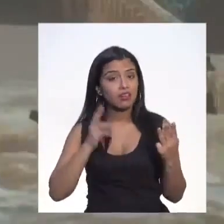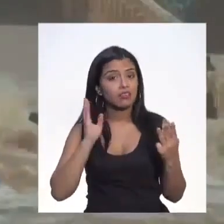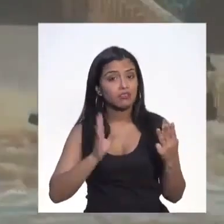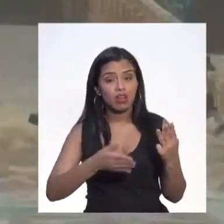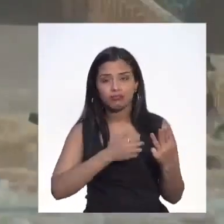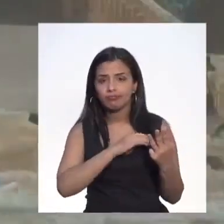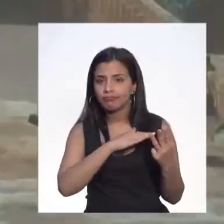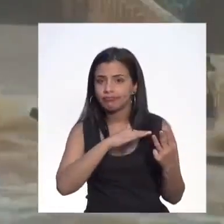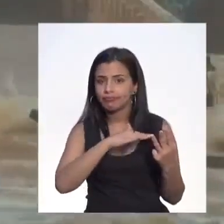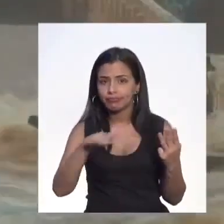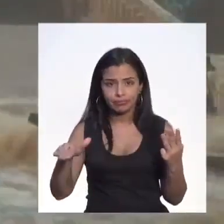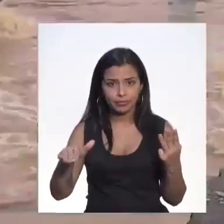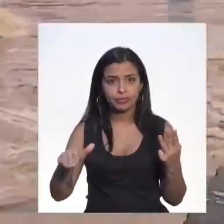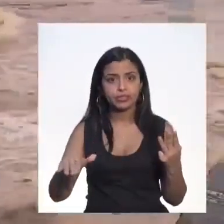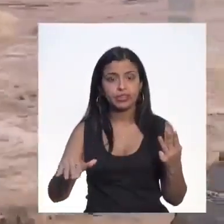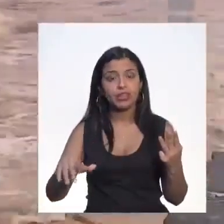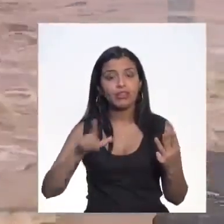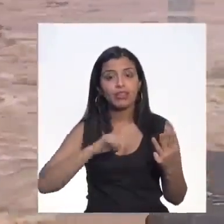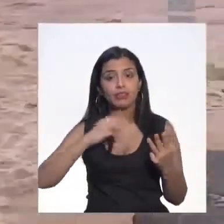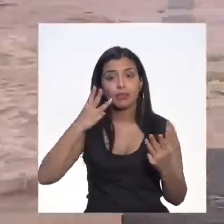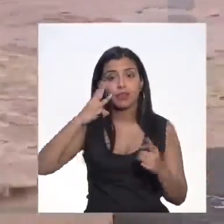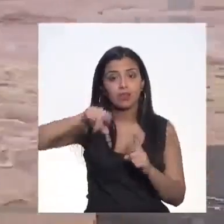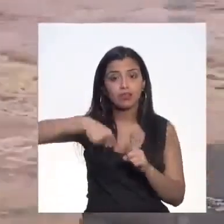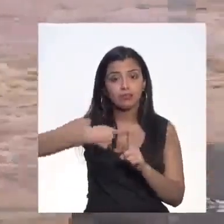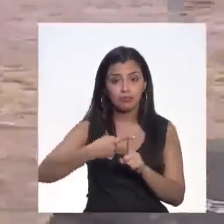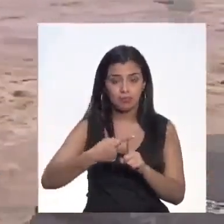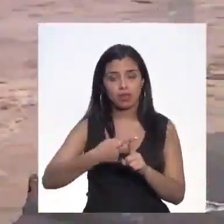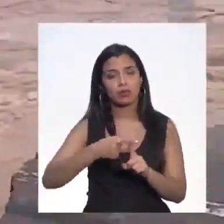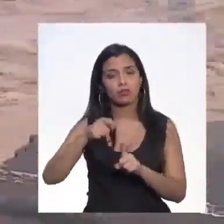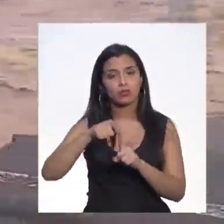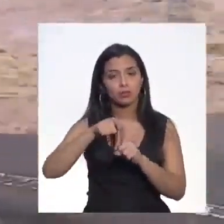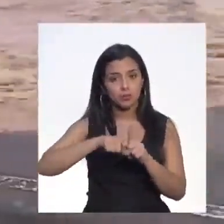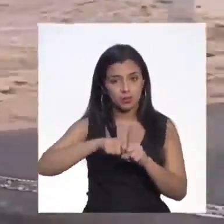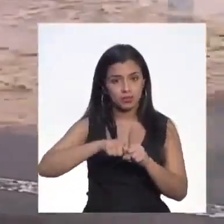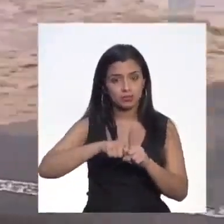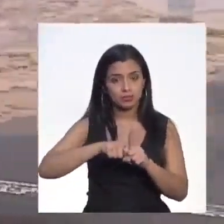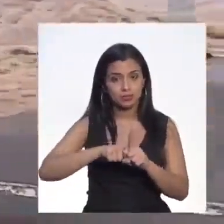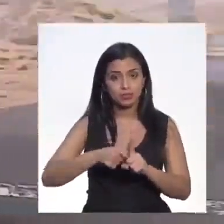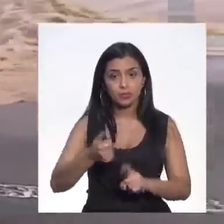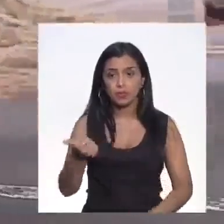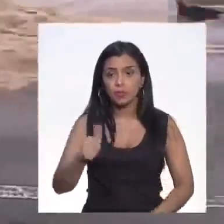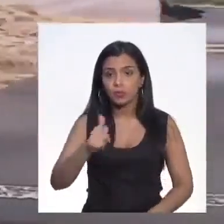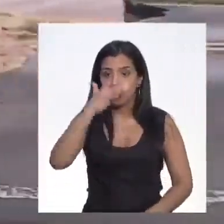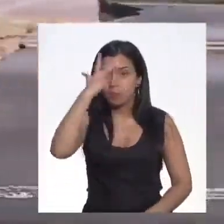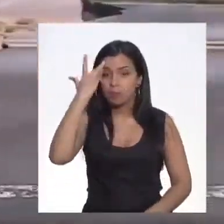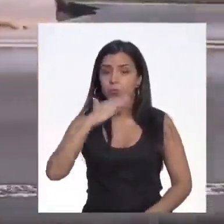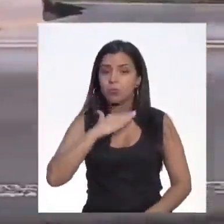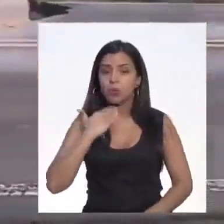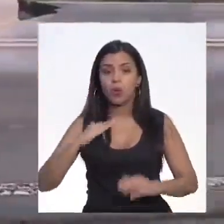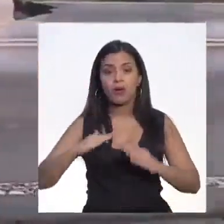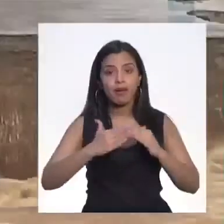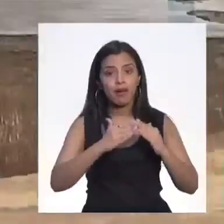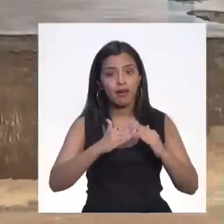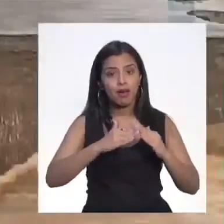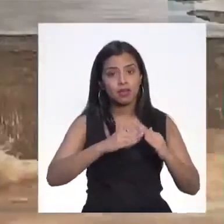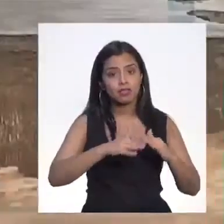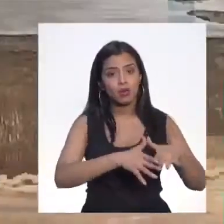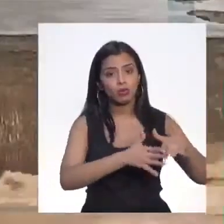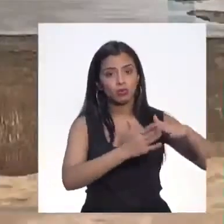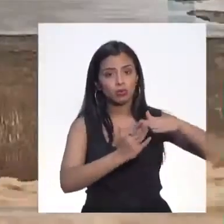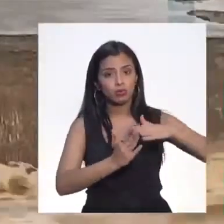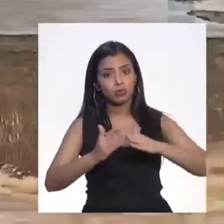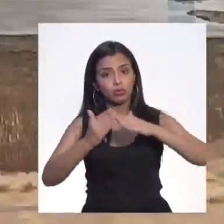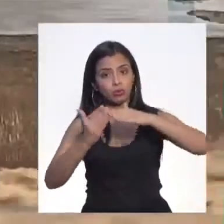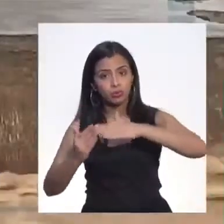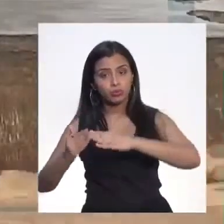apenas 3 dias. Choveu o triplo da média histórica do mês. 11 pessoas morreram, casas e pontes foram arrastadas pela chuva